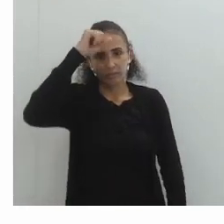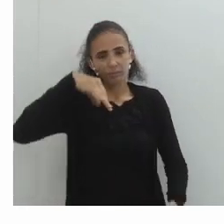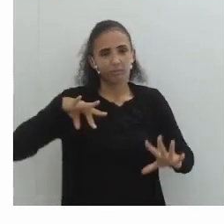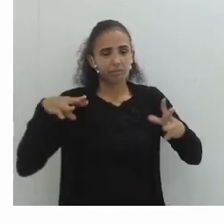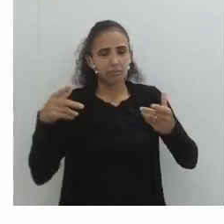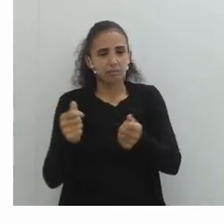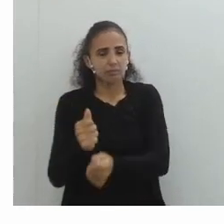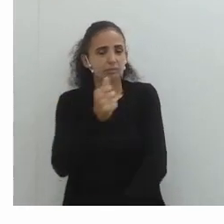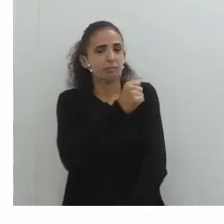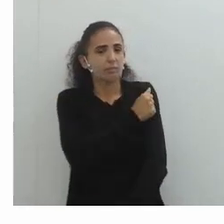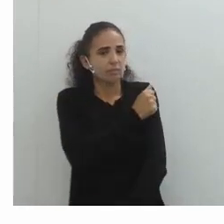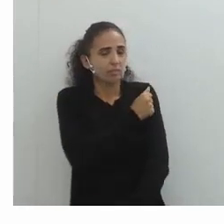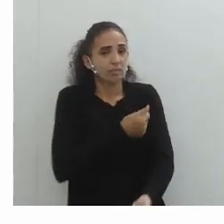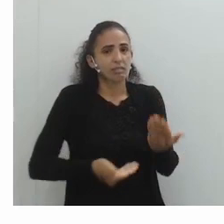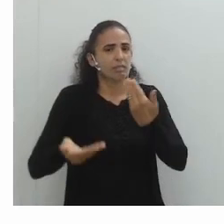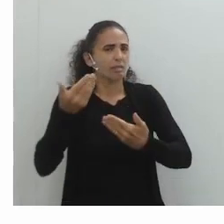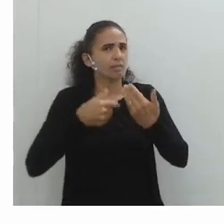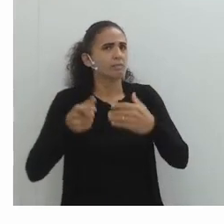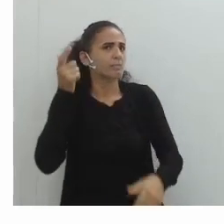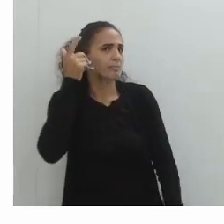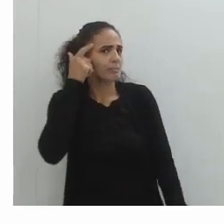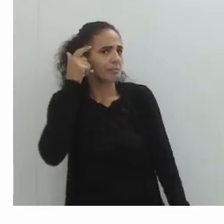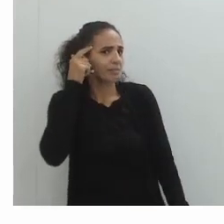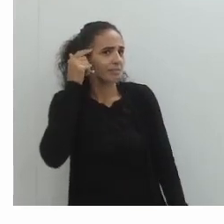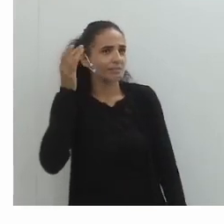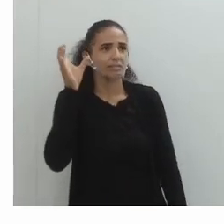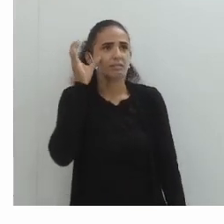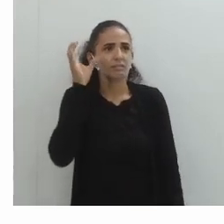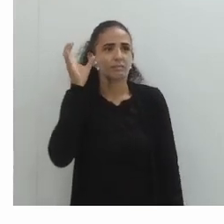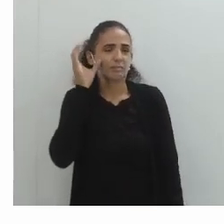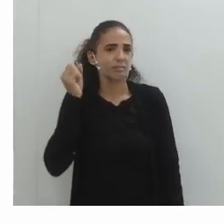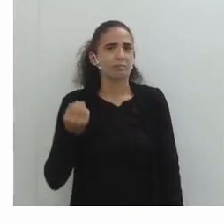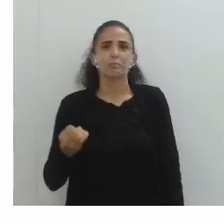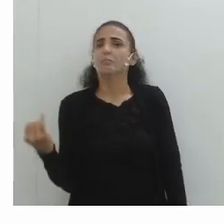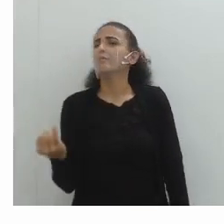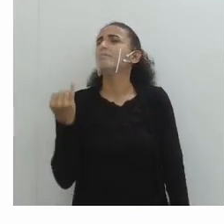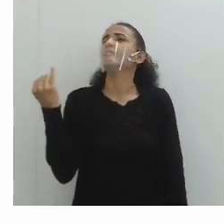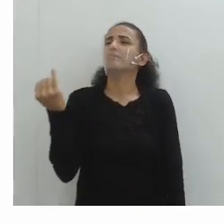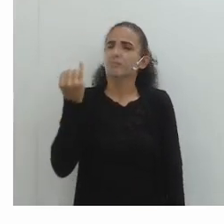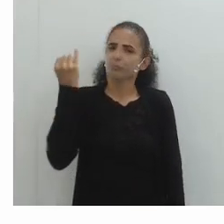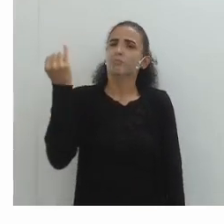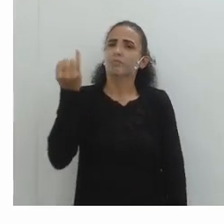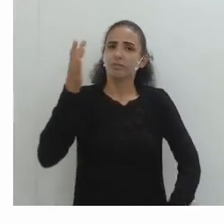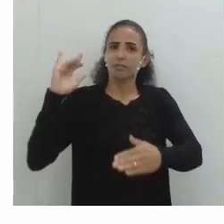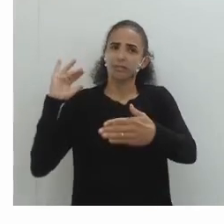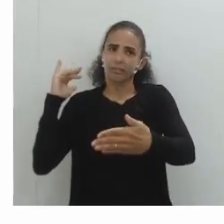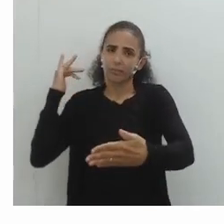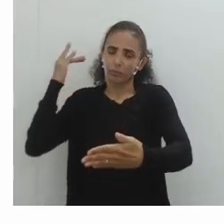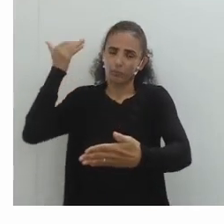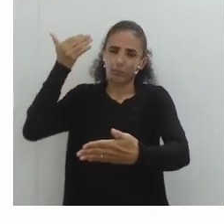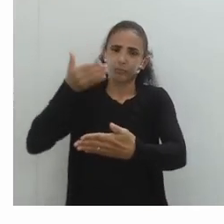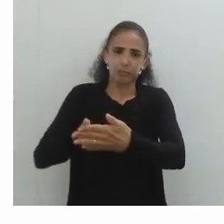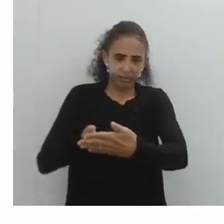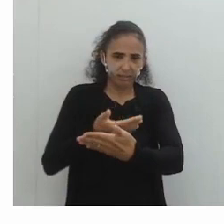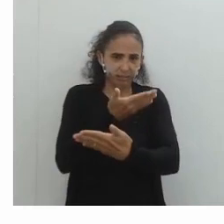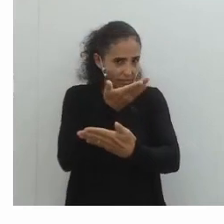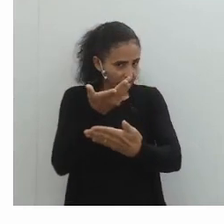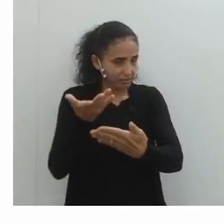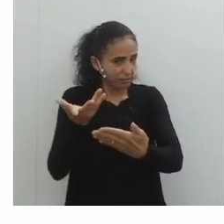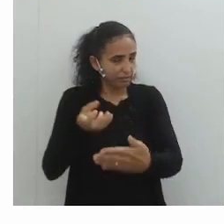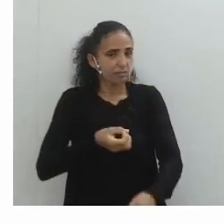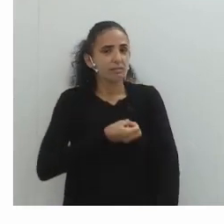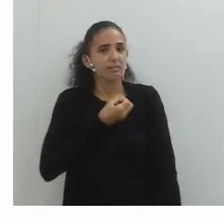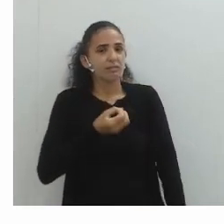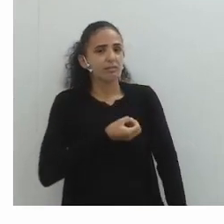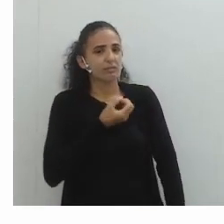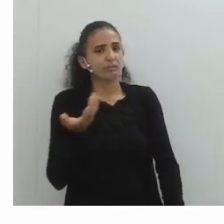da interação. Vê que coisa interessante essa definição, olha, faz mais de 10 anos, mas aí agora que a gente está vivendo